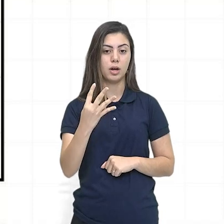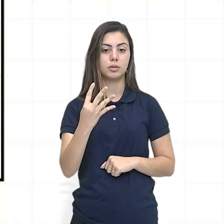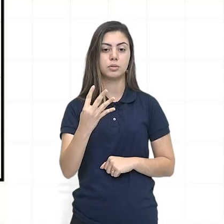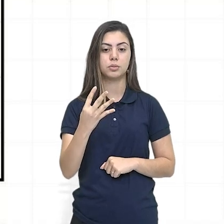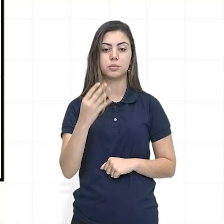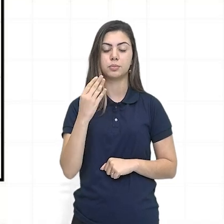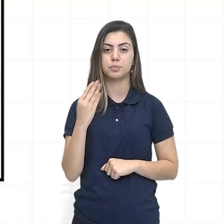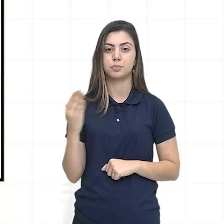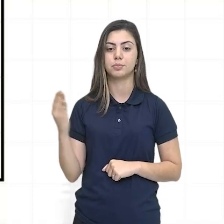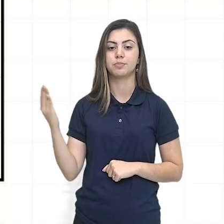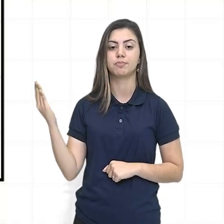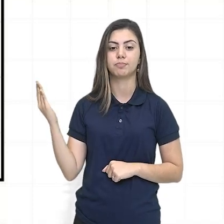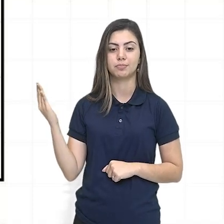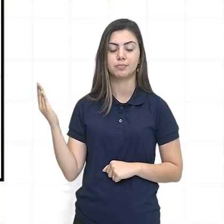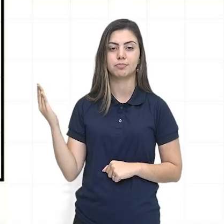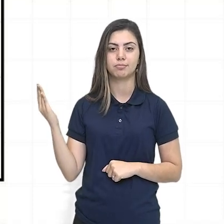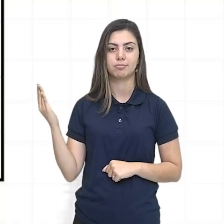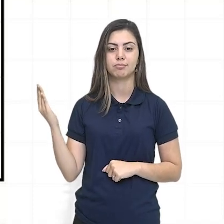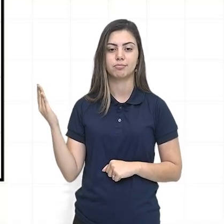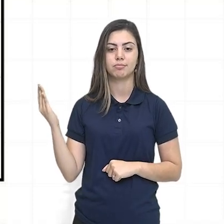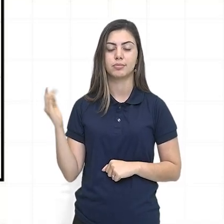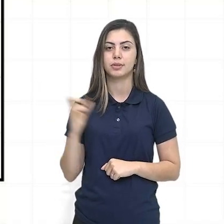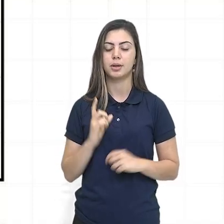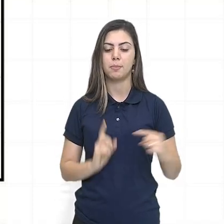bem aqui, ó. Ó.